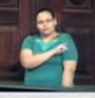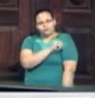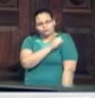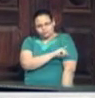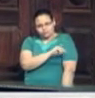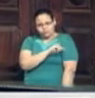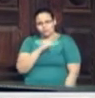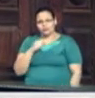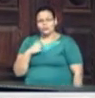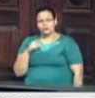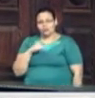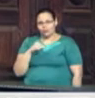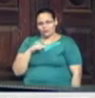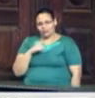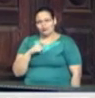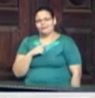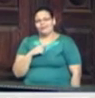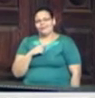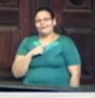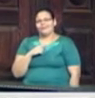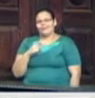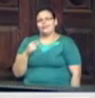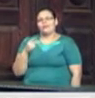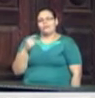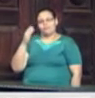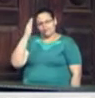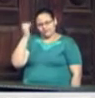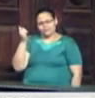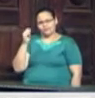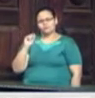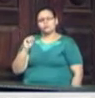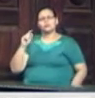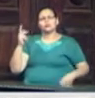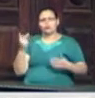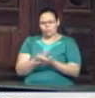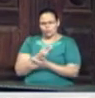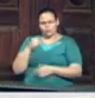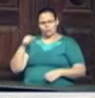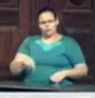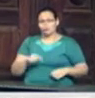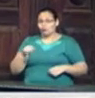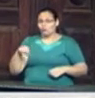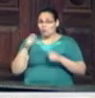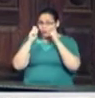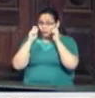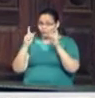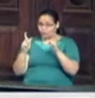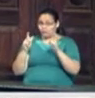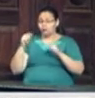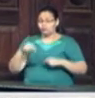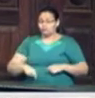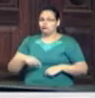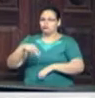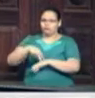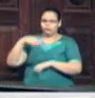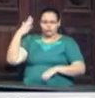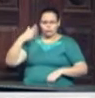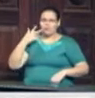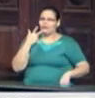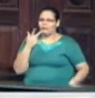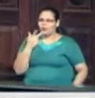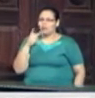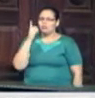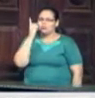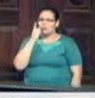acompanha, tenha ciência do que está se tratando aqui. Nós estamos alertando do alto dessa tribuna, falei hoje com